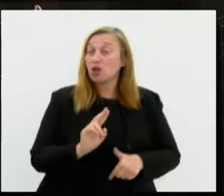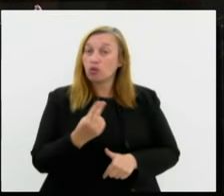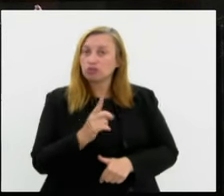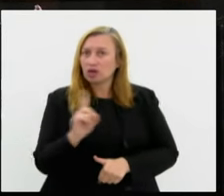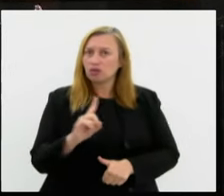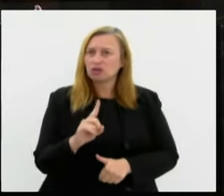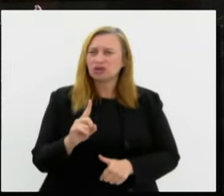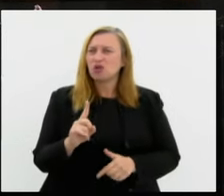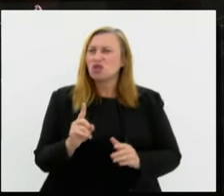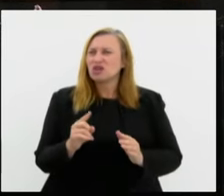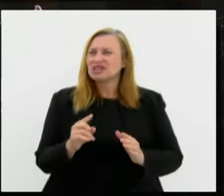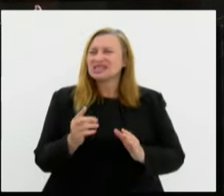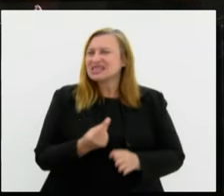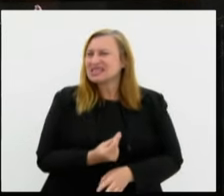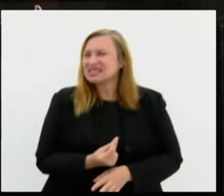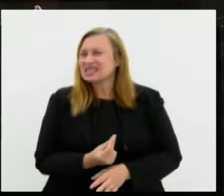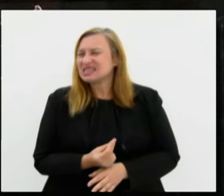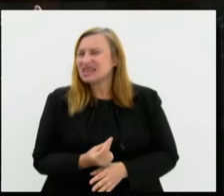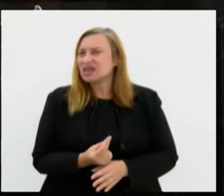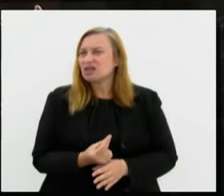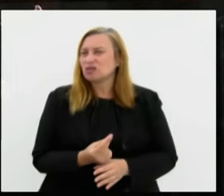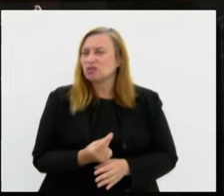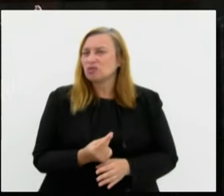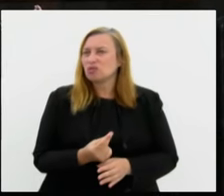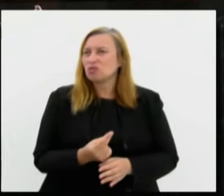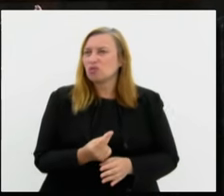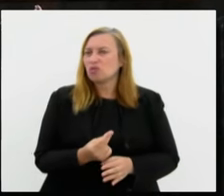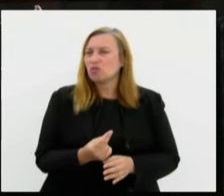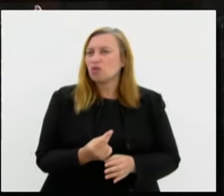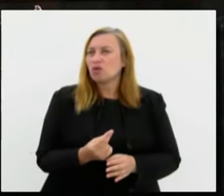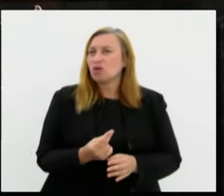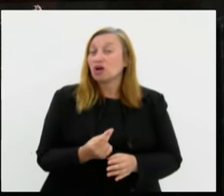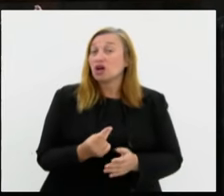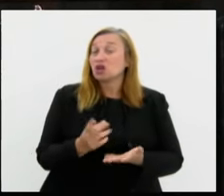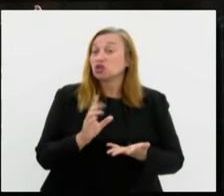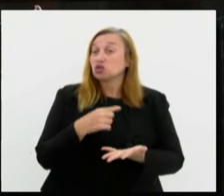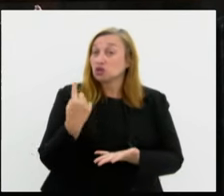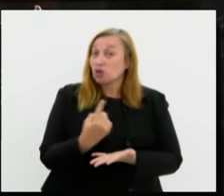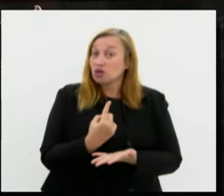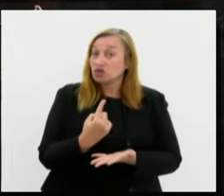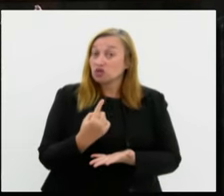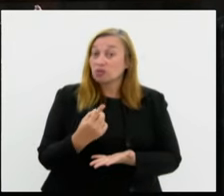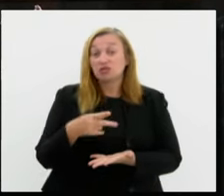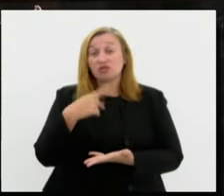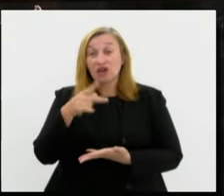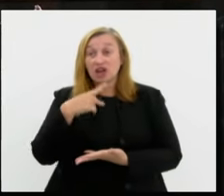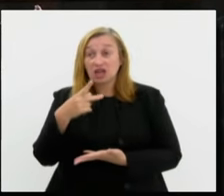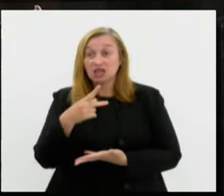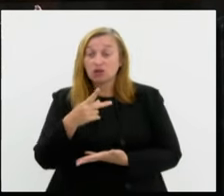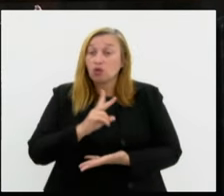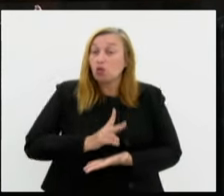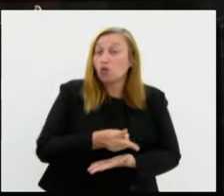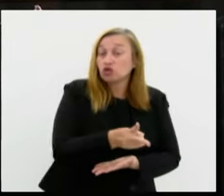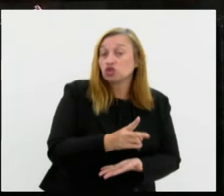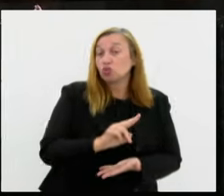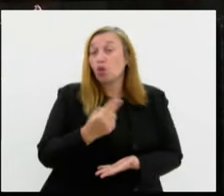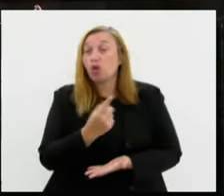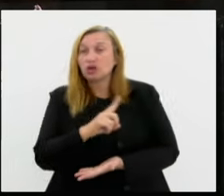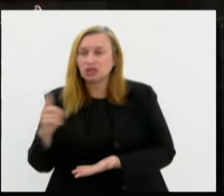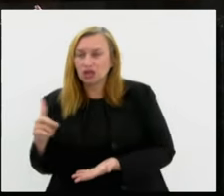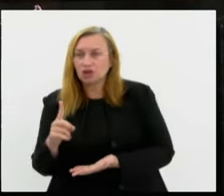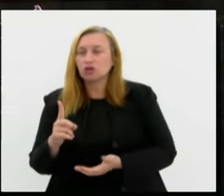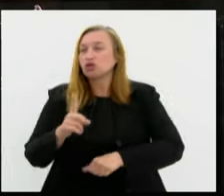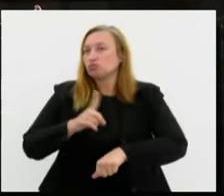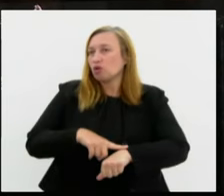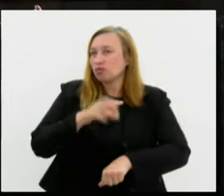tema. O tema é manter ou não manter isso. Porque no momento seguinte, e já estou